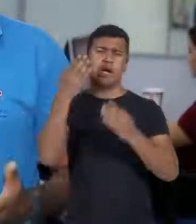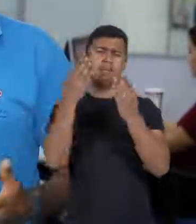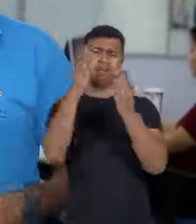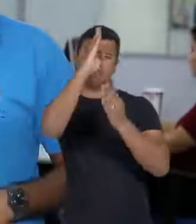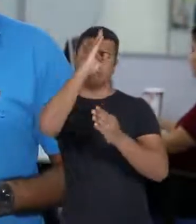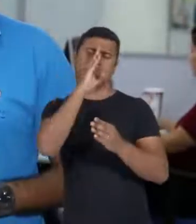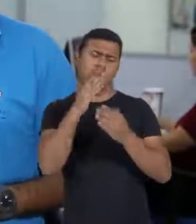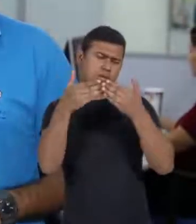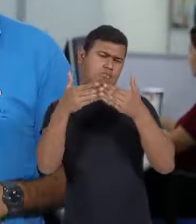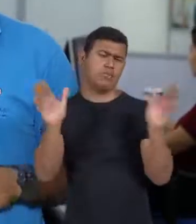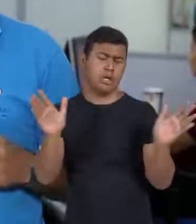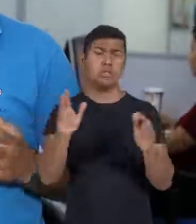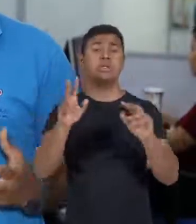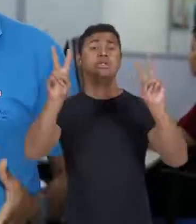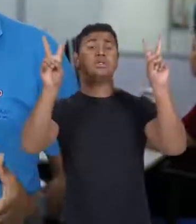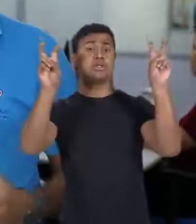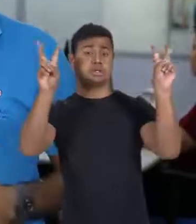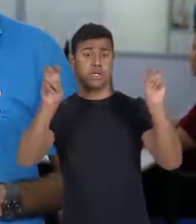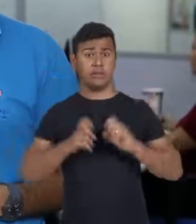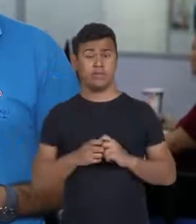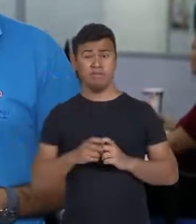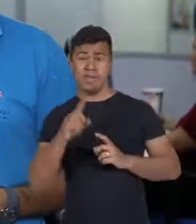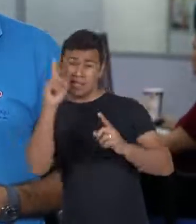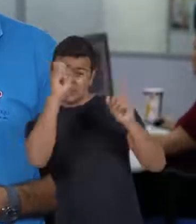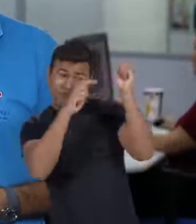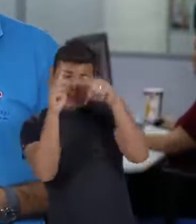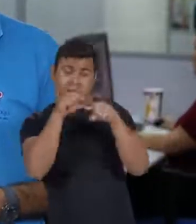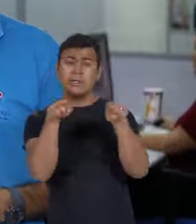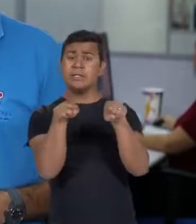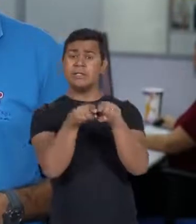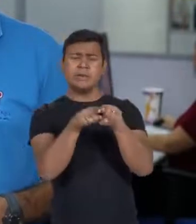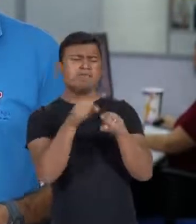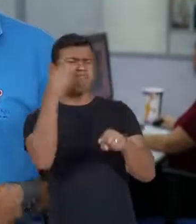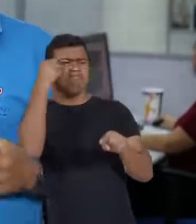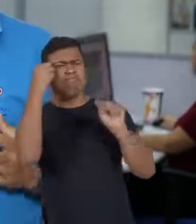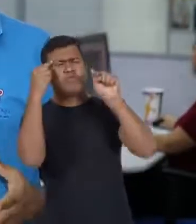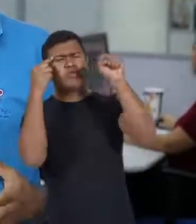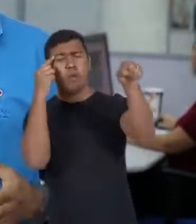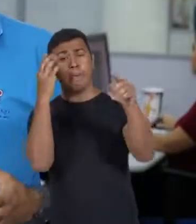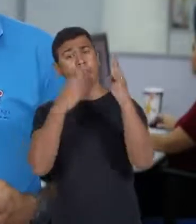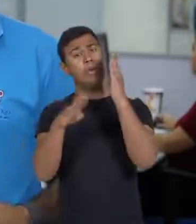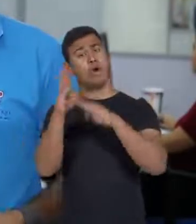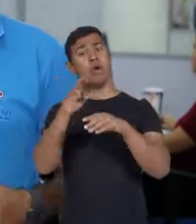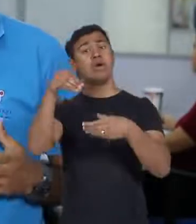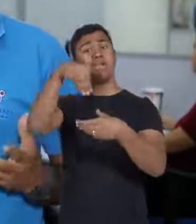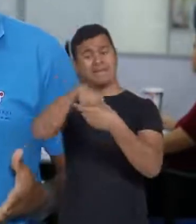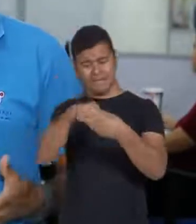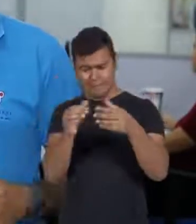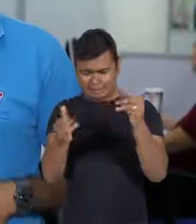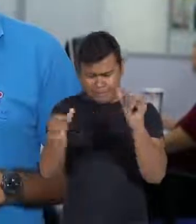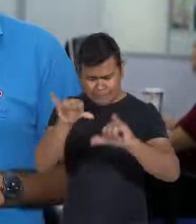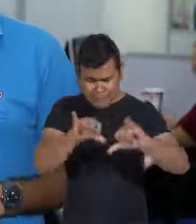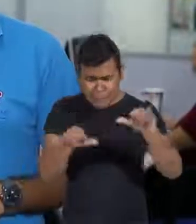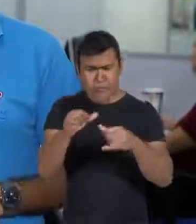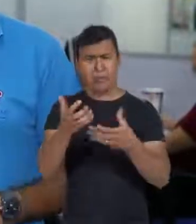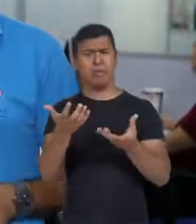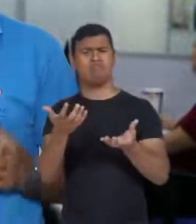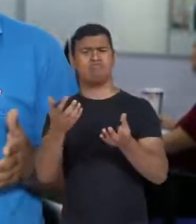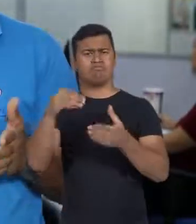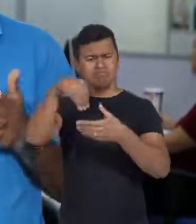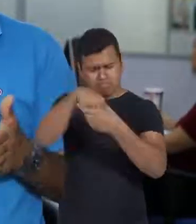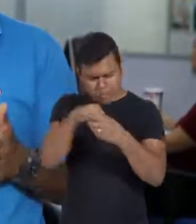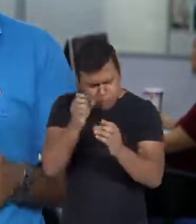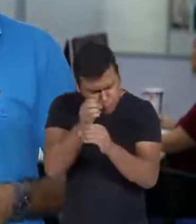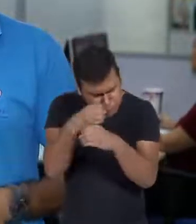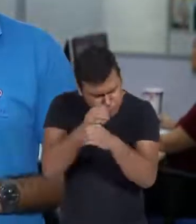e aberta com o tema Desafios e Perspectivas da Atuação do Biólogo nas Análises Clínicas no Vale do São Francisco.